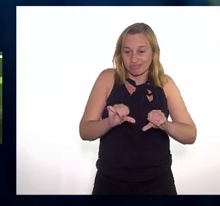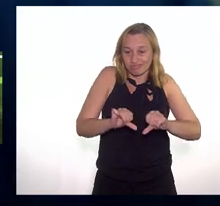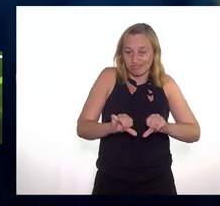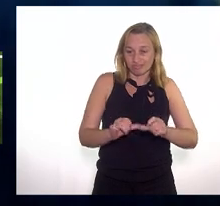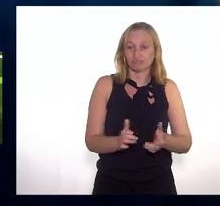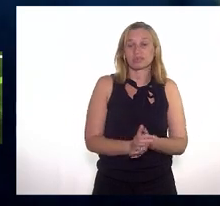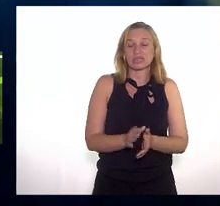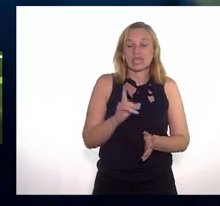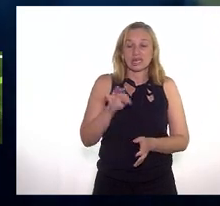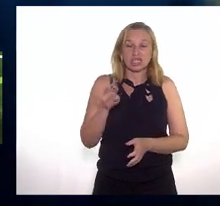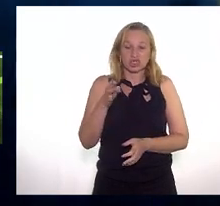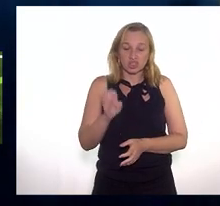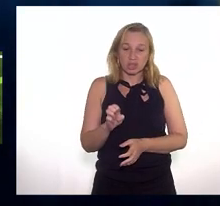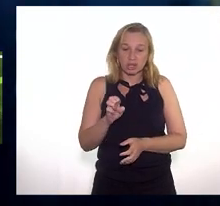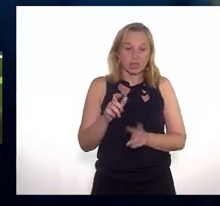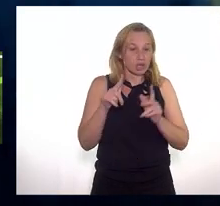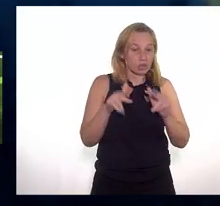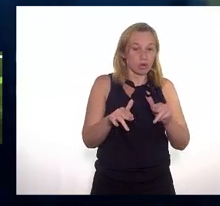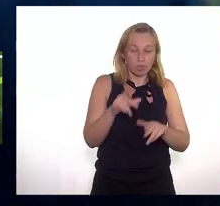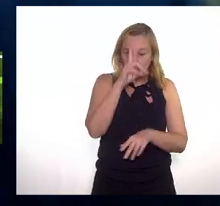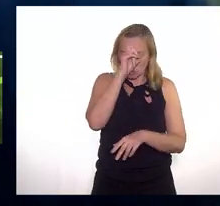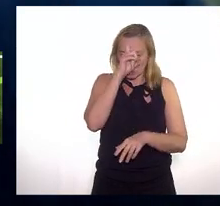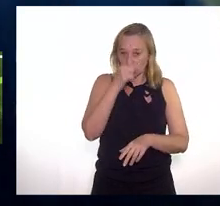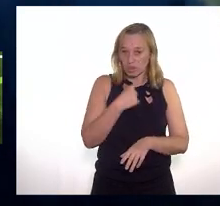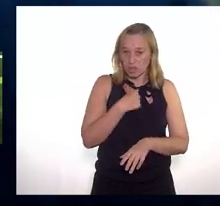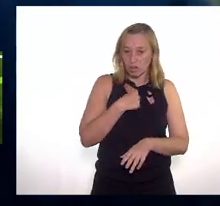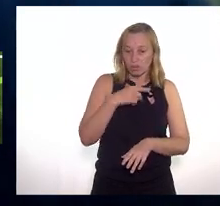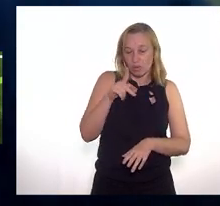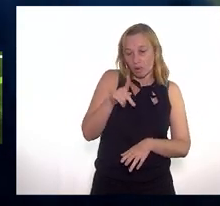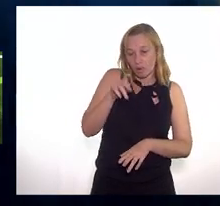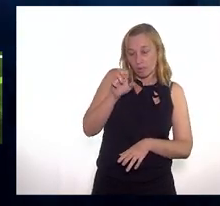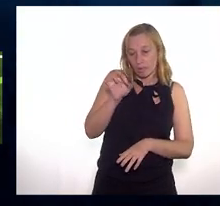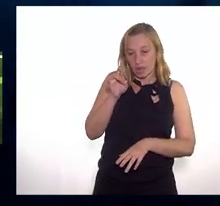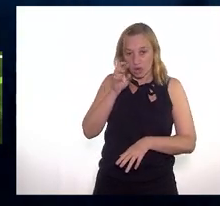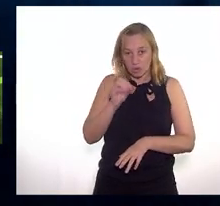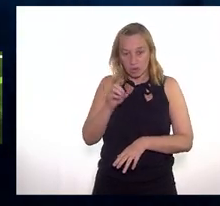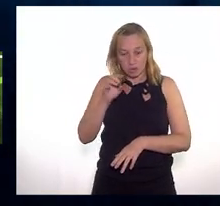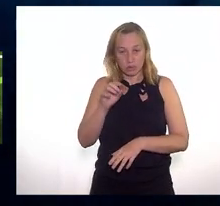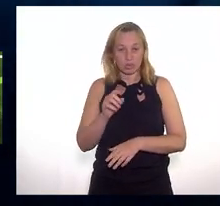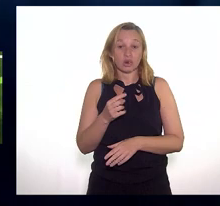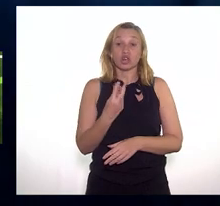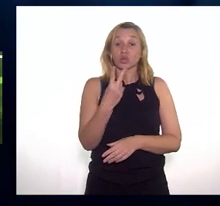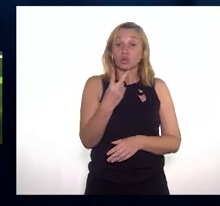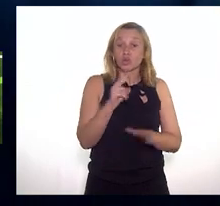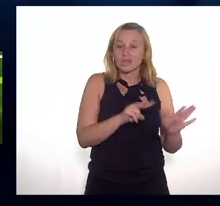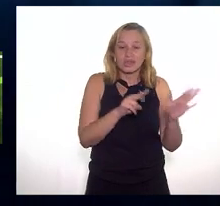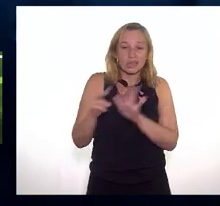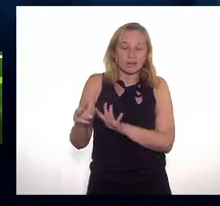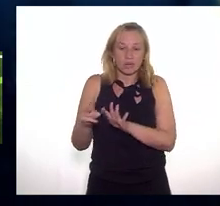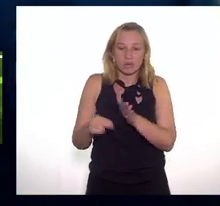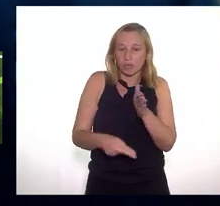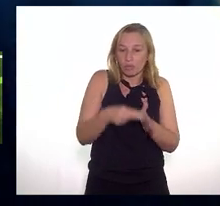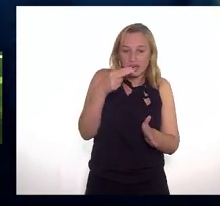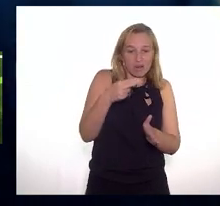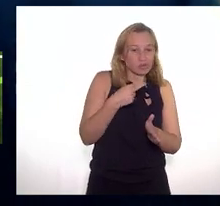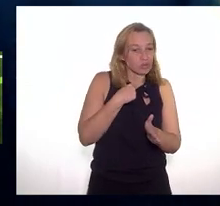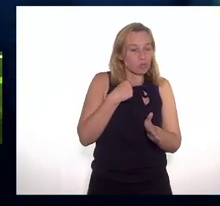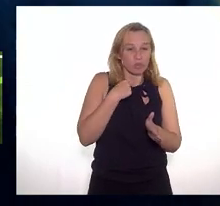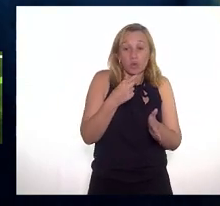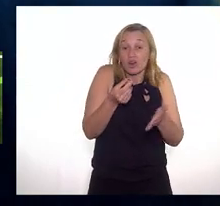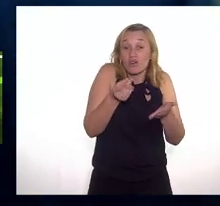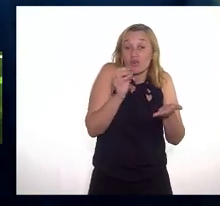A Cristiane é do mesmo hospital que eu sou, Pedro Ernesto. Nós estamos há 2 semanas sem operar por falta de